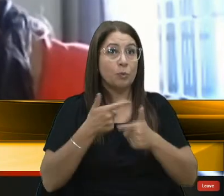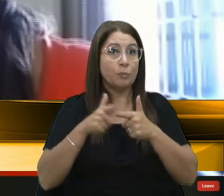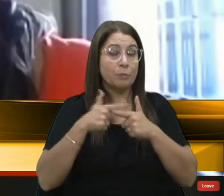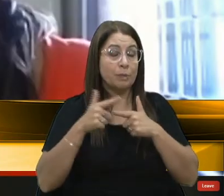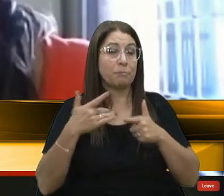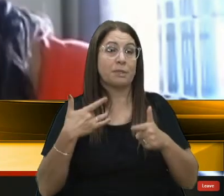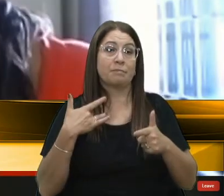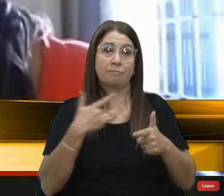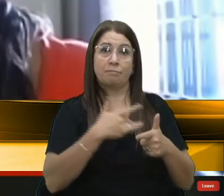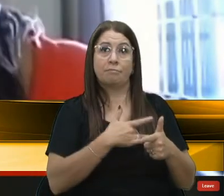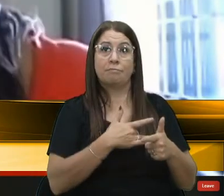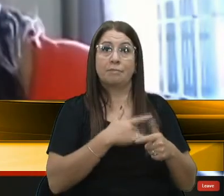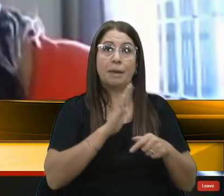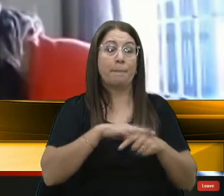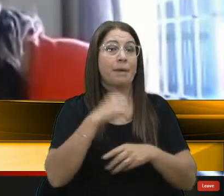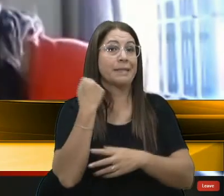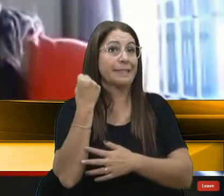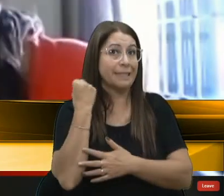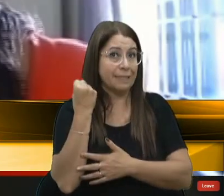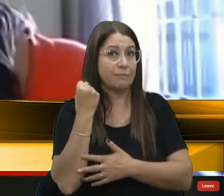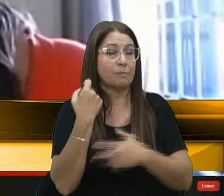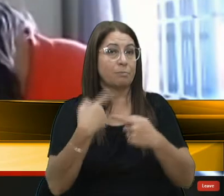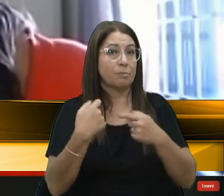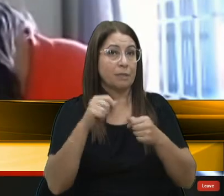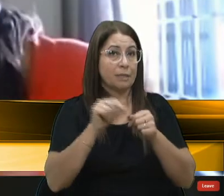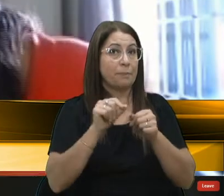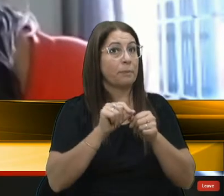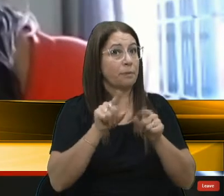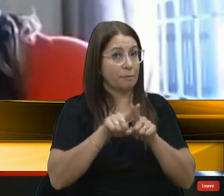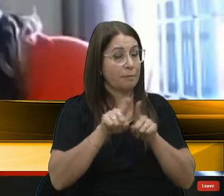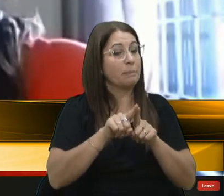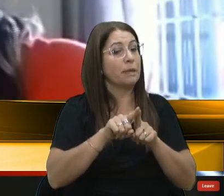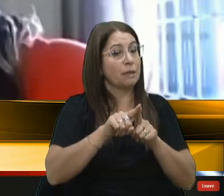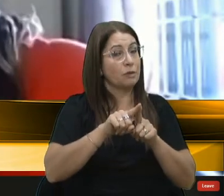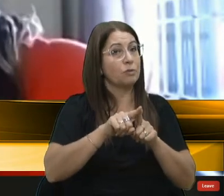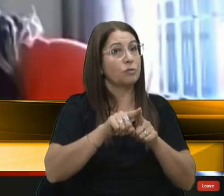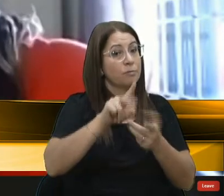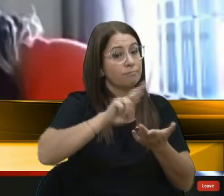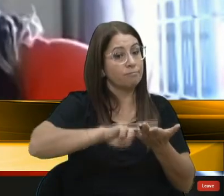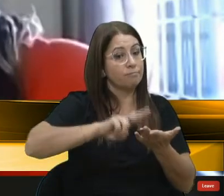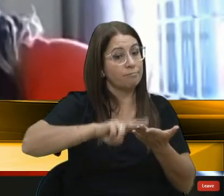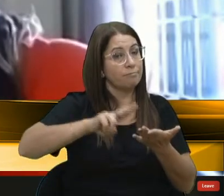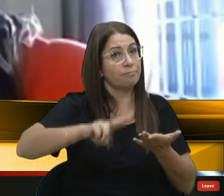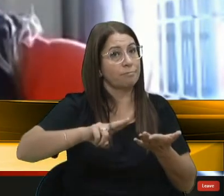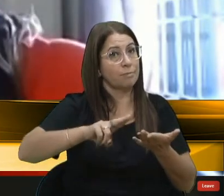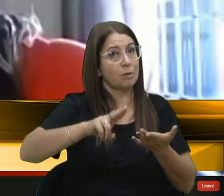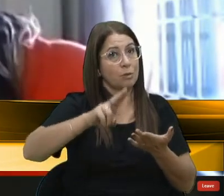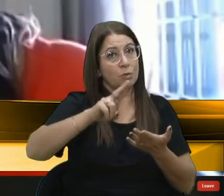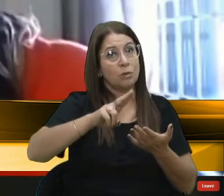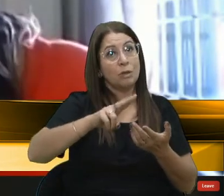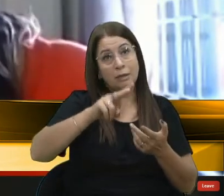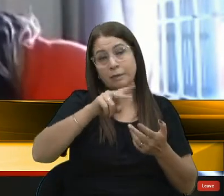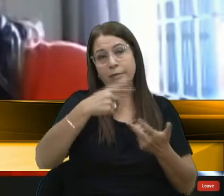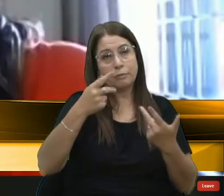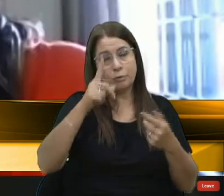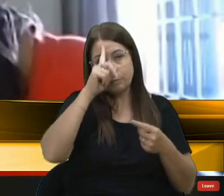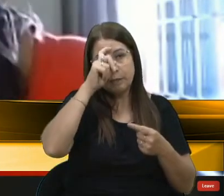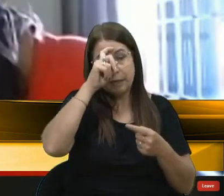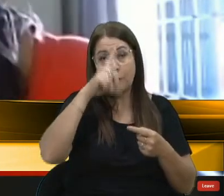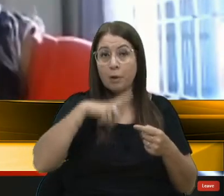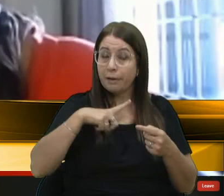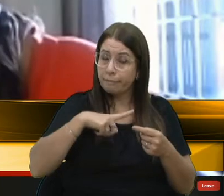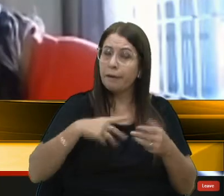saúde, né, mais graves, precisando também de leitos. Então, essa política de leito, ela tem limite, né? Ela tem